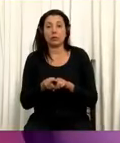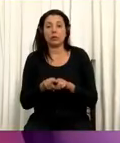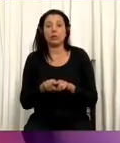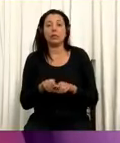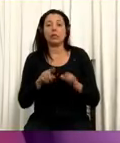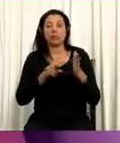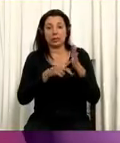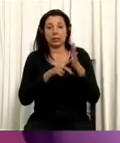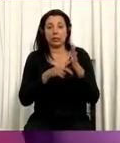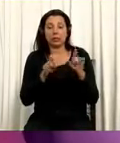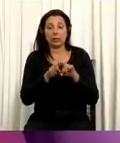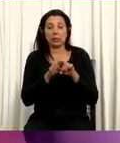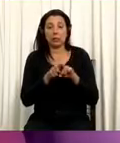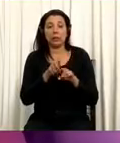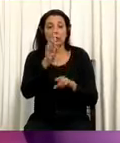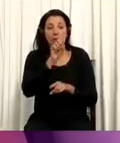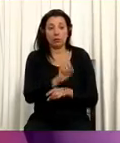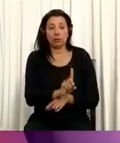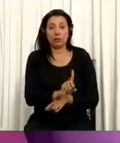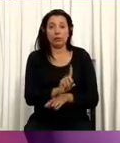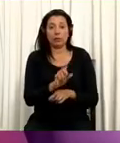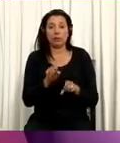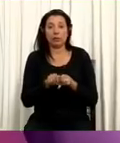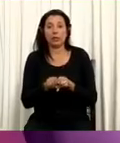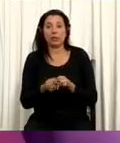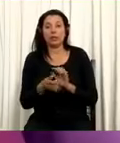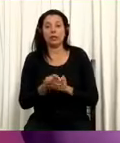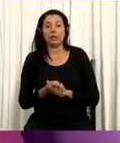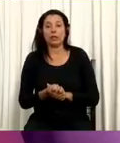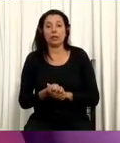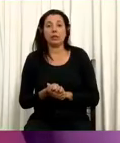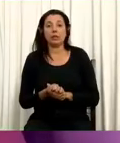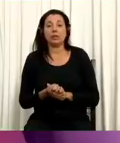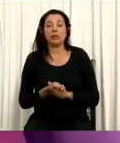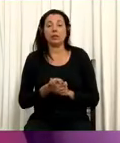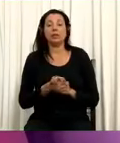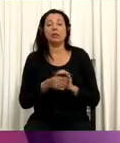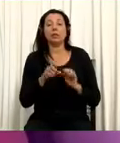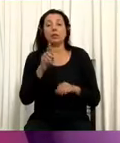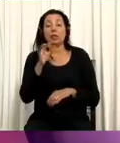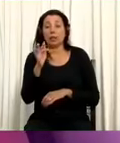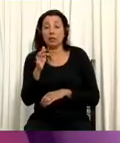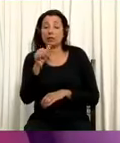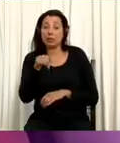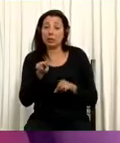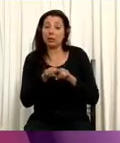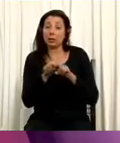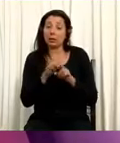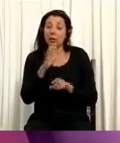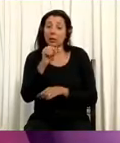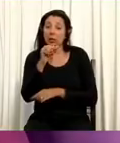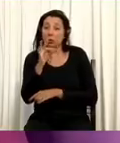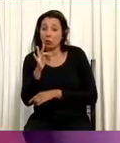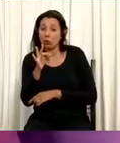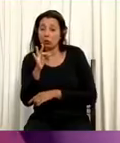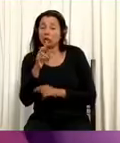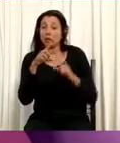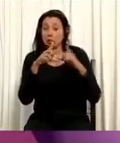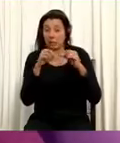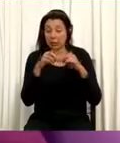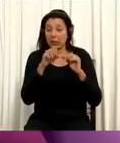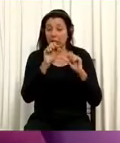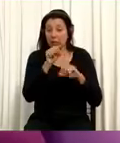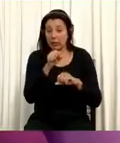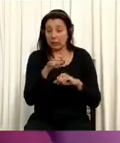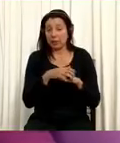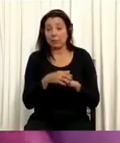sindical também, fui diretora do Sindicato dos Professores do Distrito Federal e também da CUT de Brasília. E é isso, a